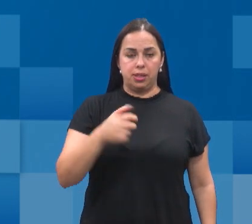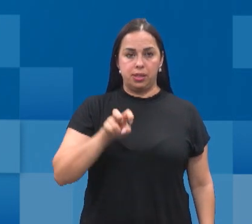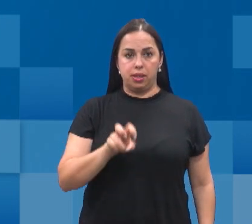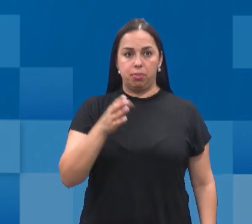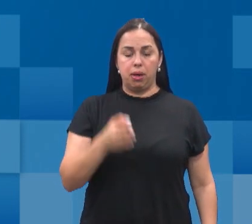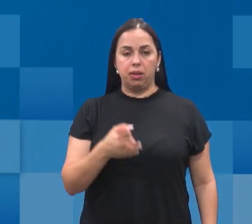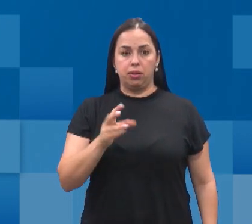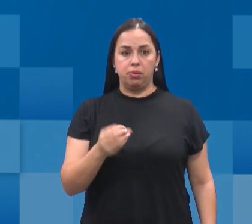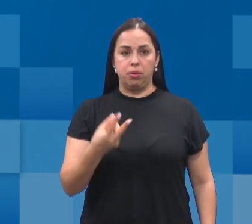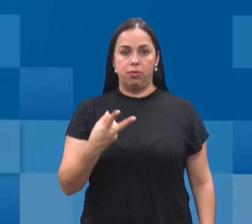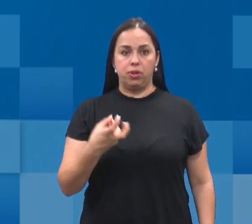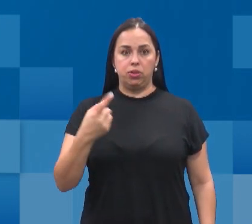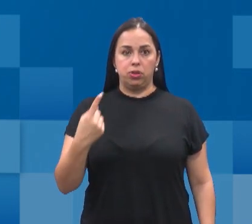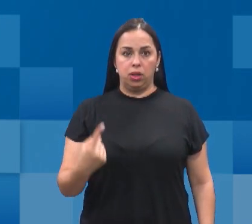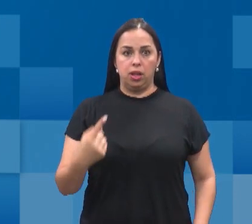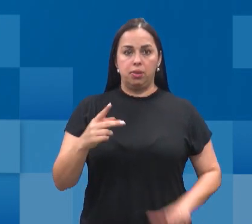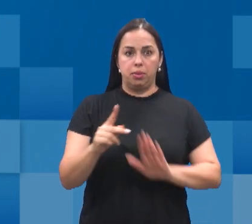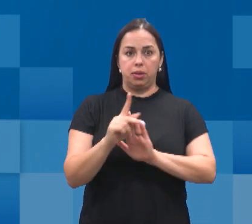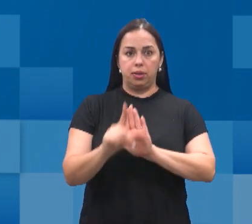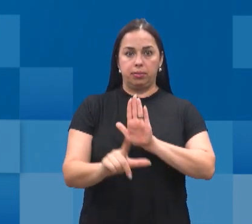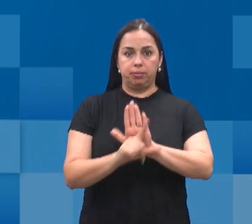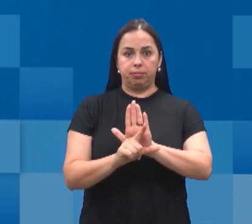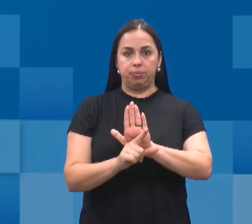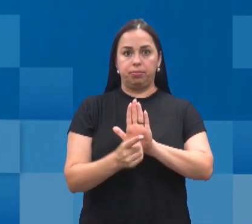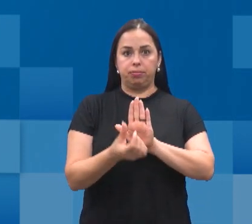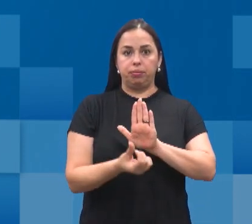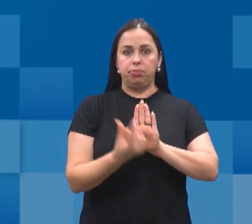12865/2021, projeto de lei número